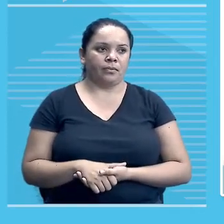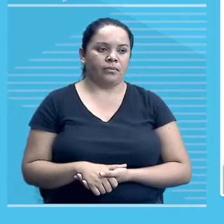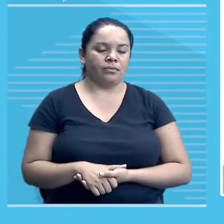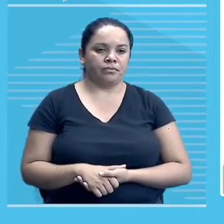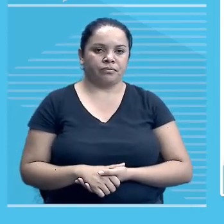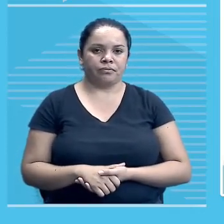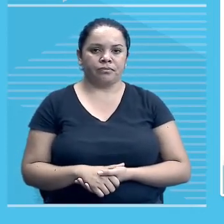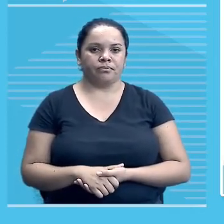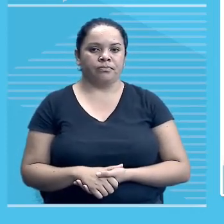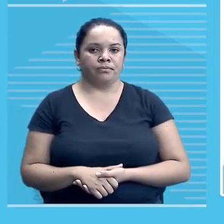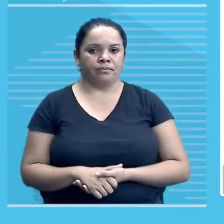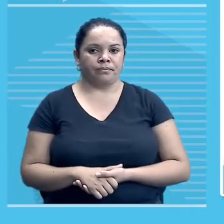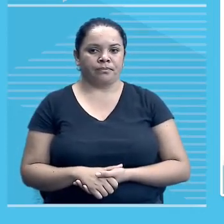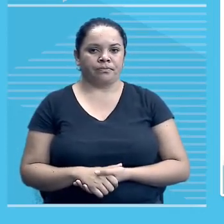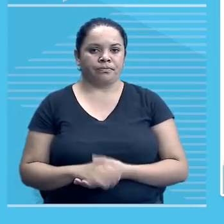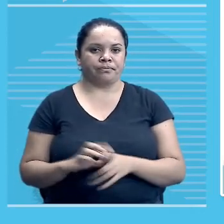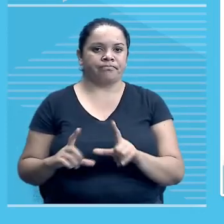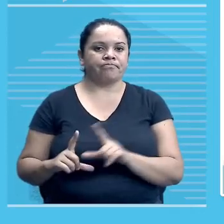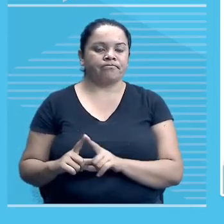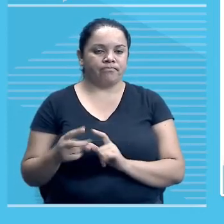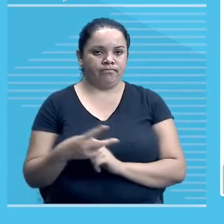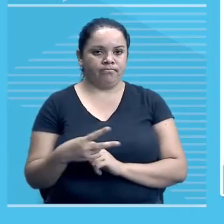36.